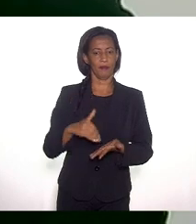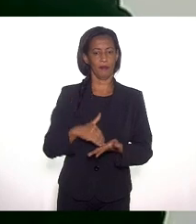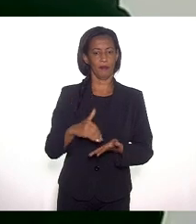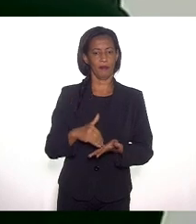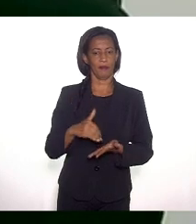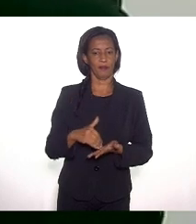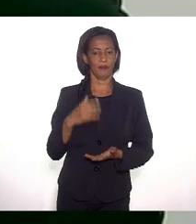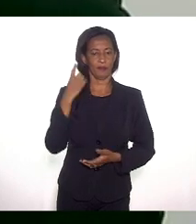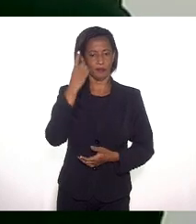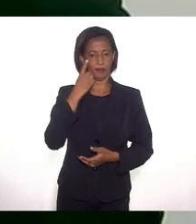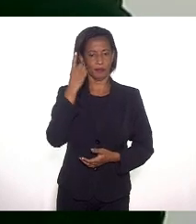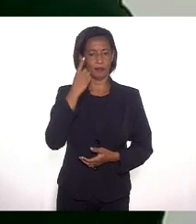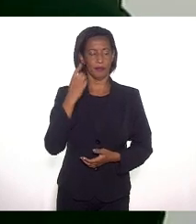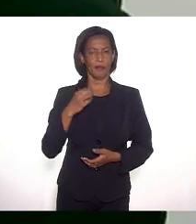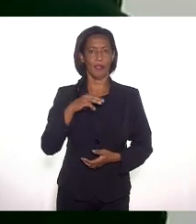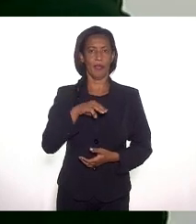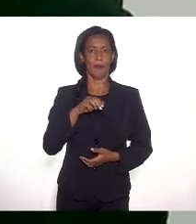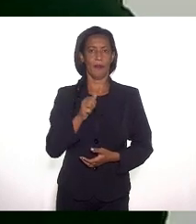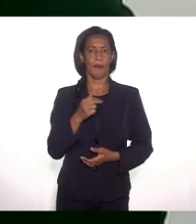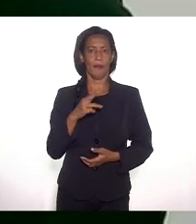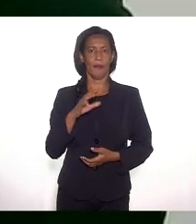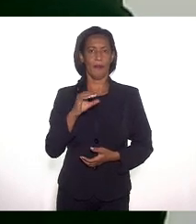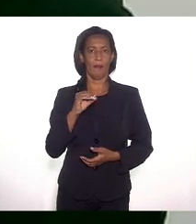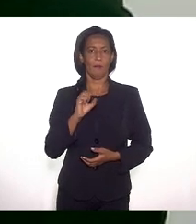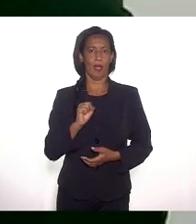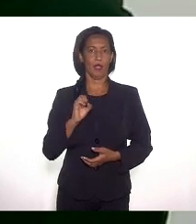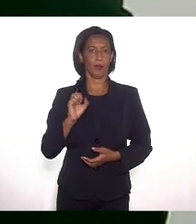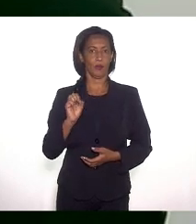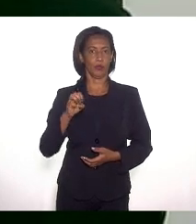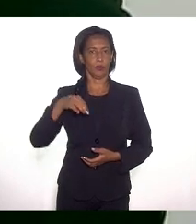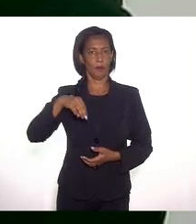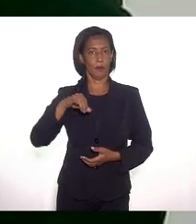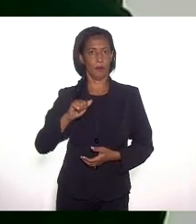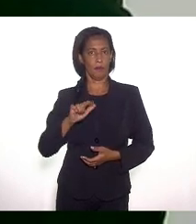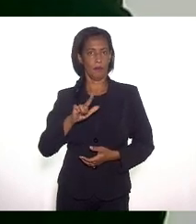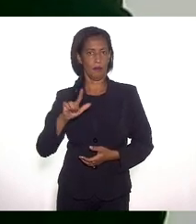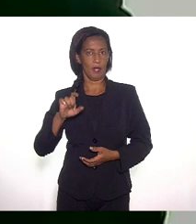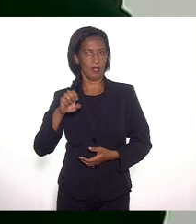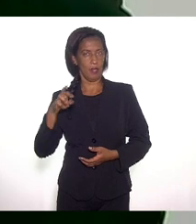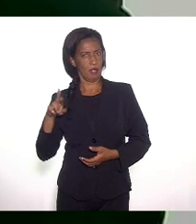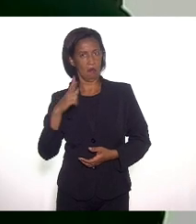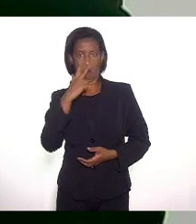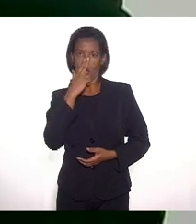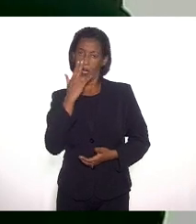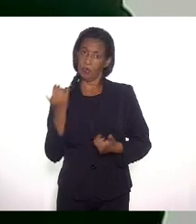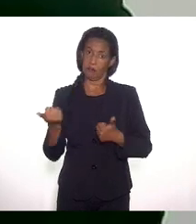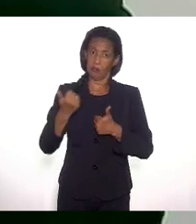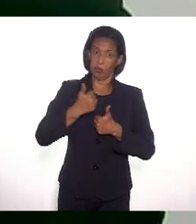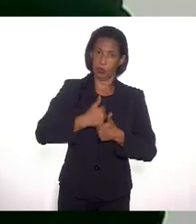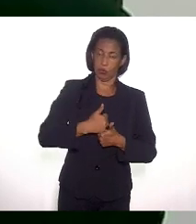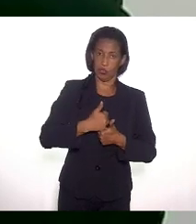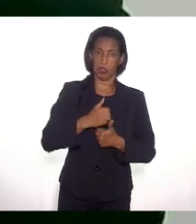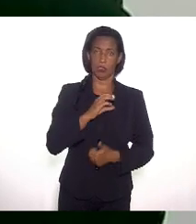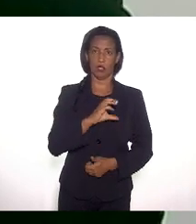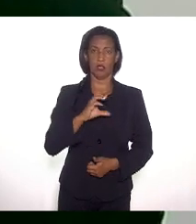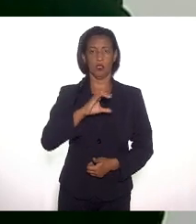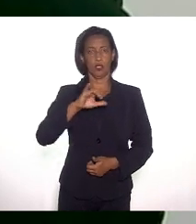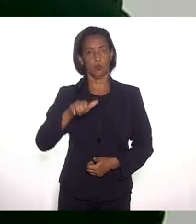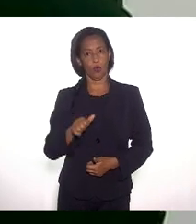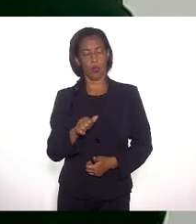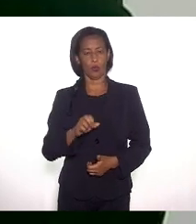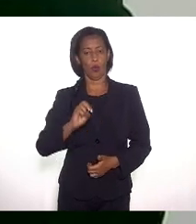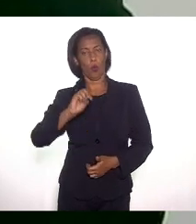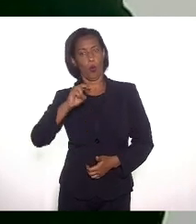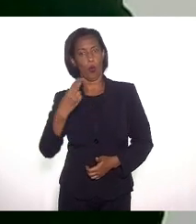Casa, deputado Marcos Miller, que deverá substituir na CCJ o